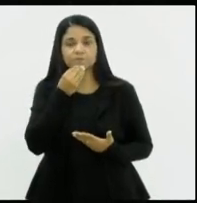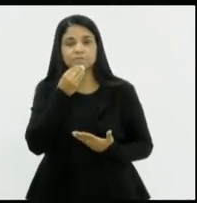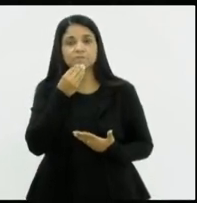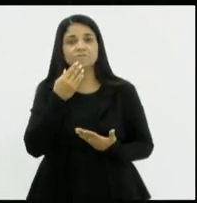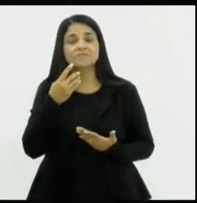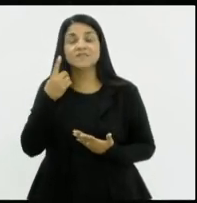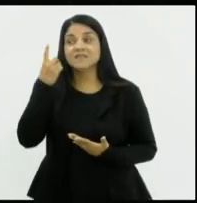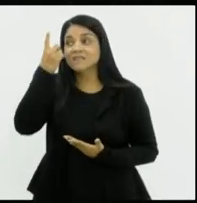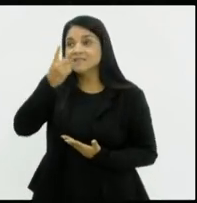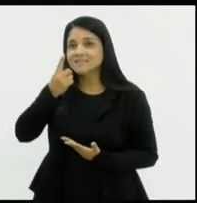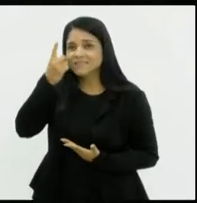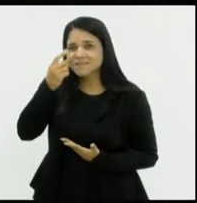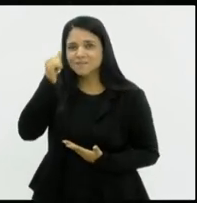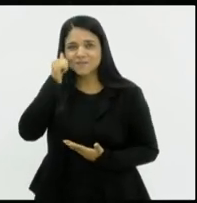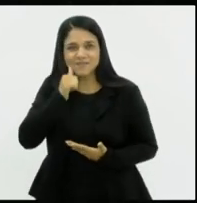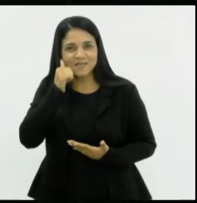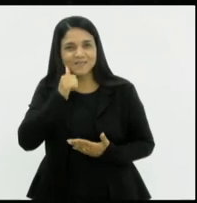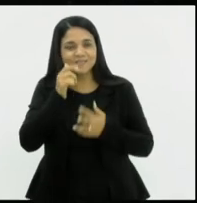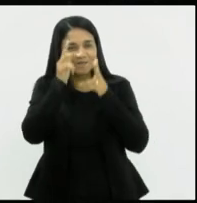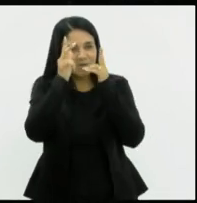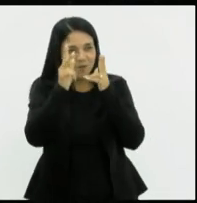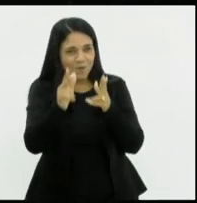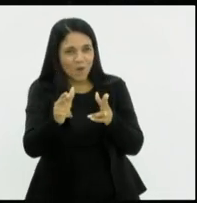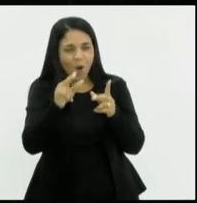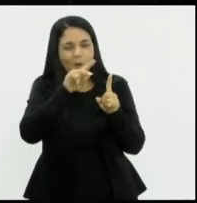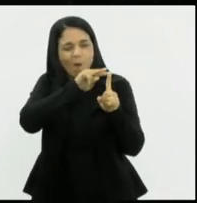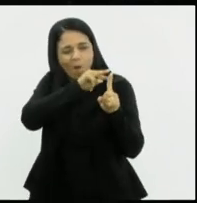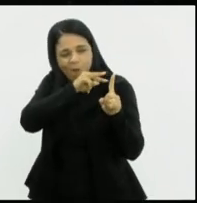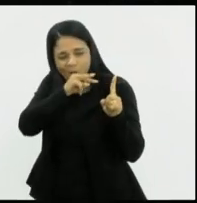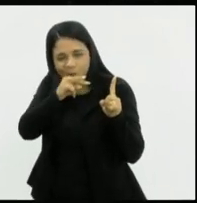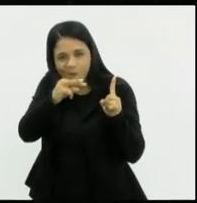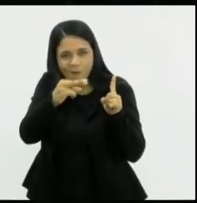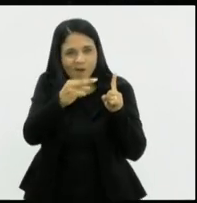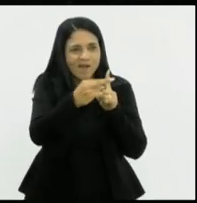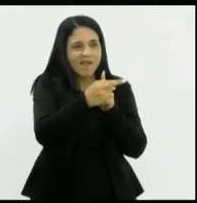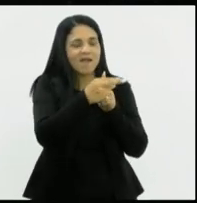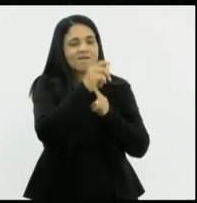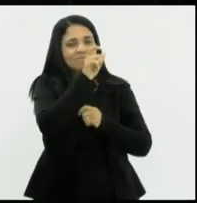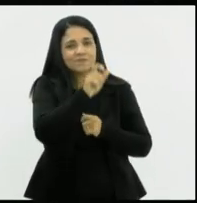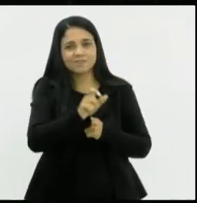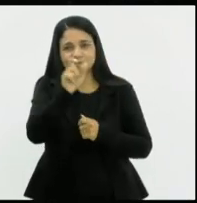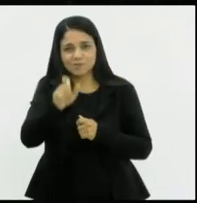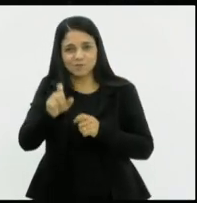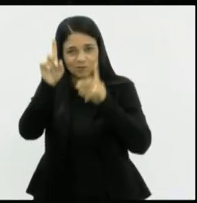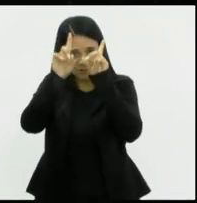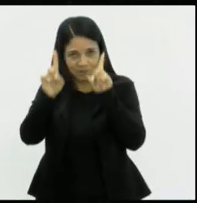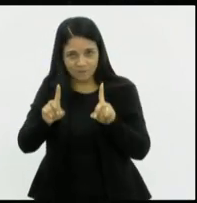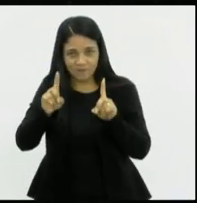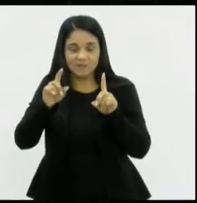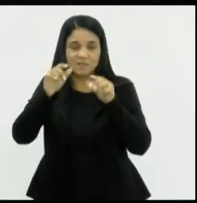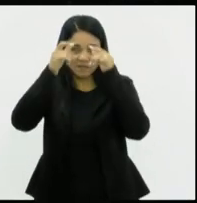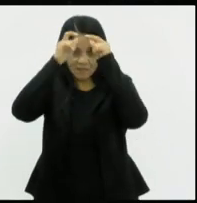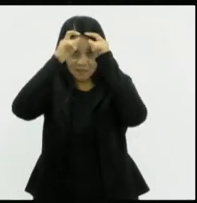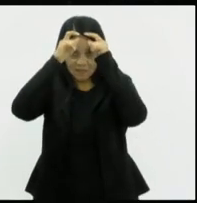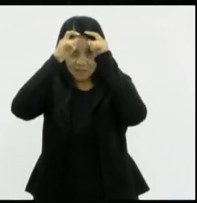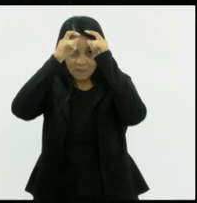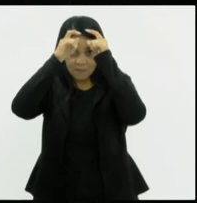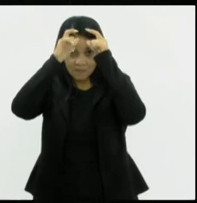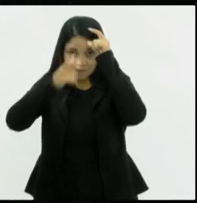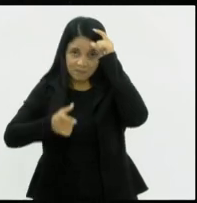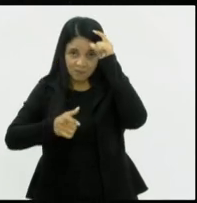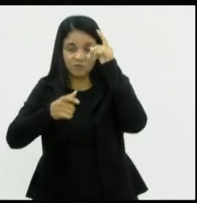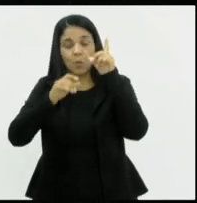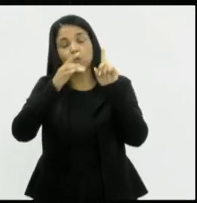deputadas também tenham esse olhar por os invisíveis, porque são muitos, muitos. Nós